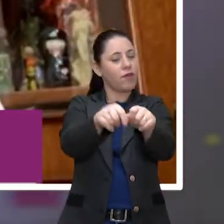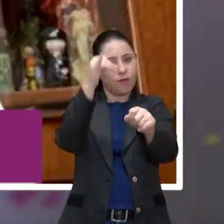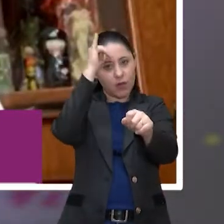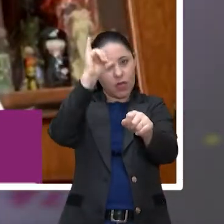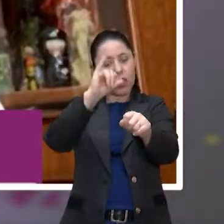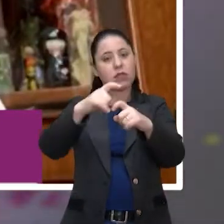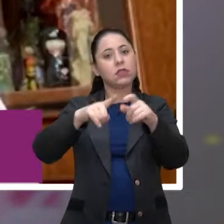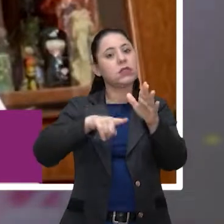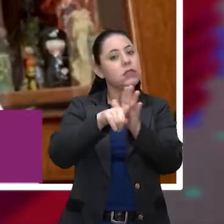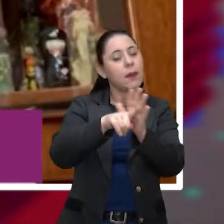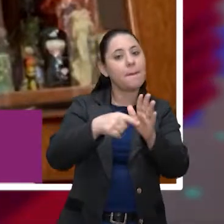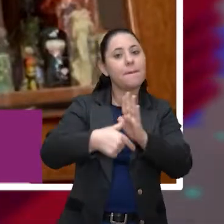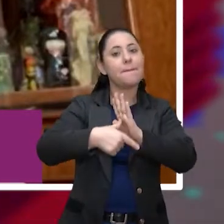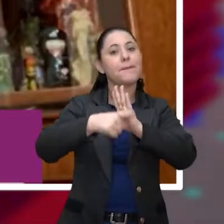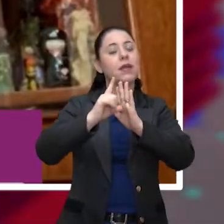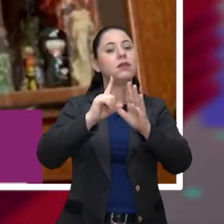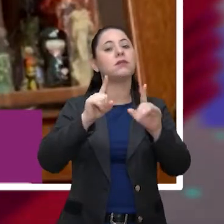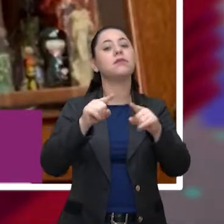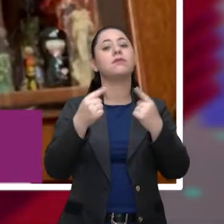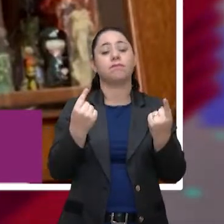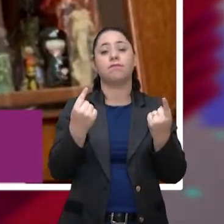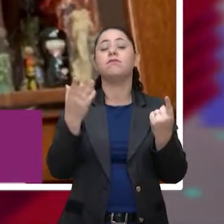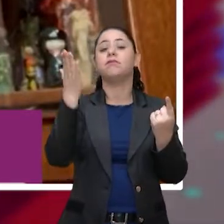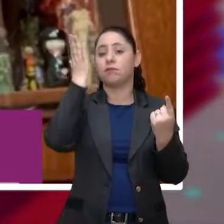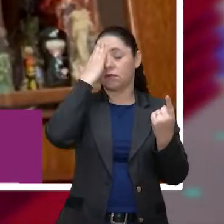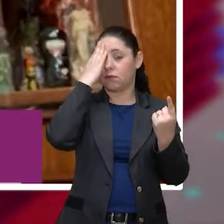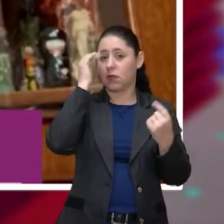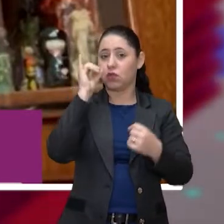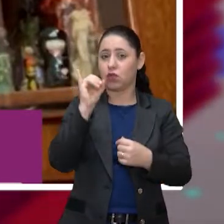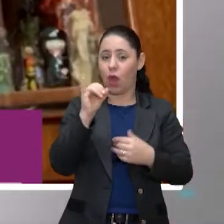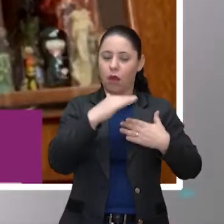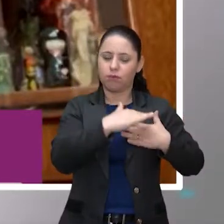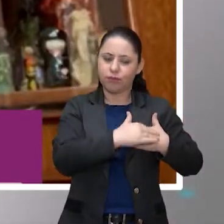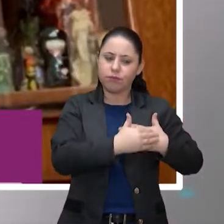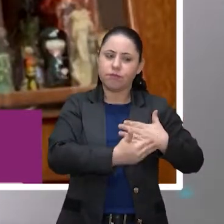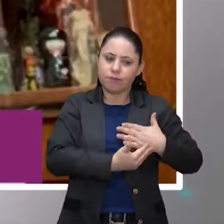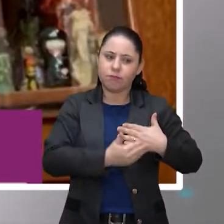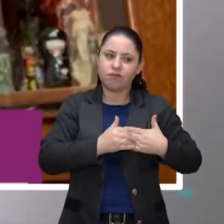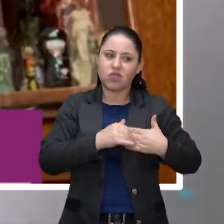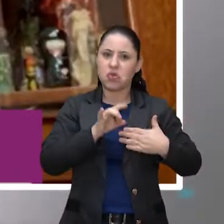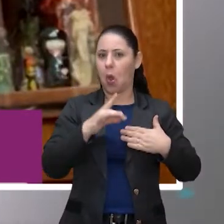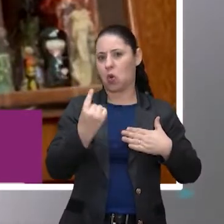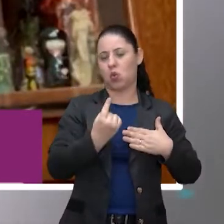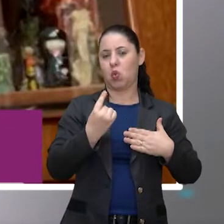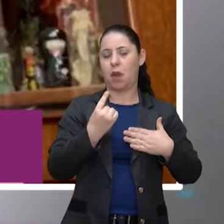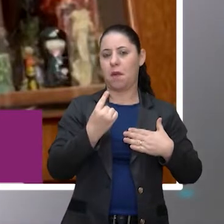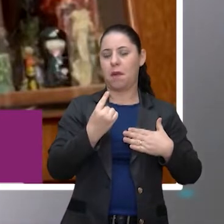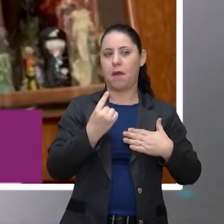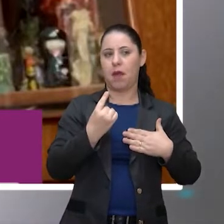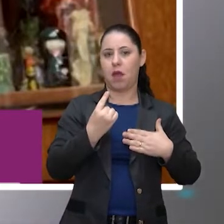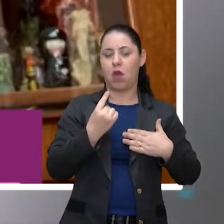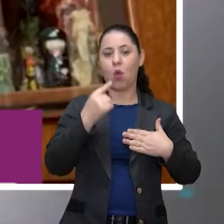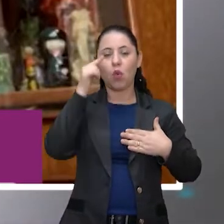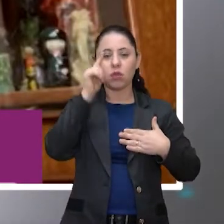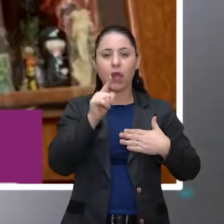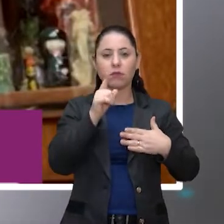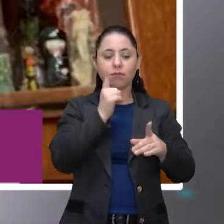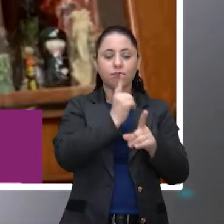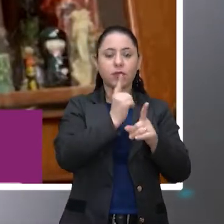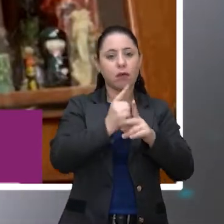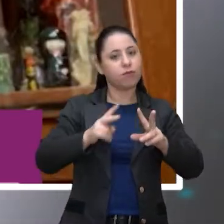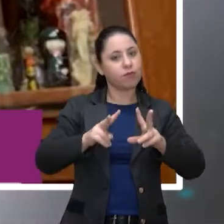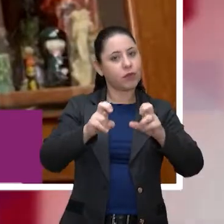de prevenção. Porém, a gente sabe que só o autoexame não é suficiente para um diagnóstico